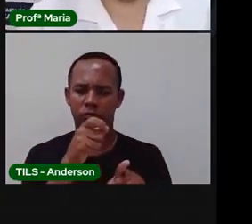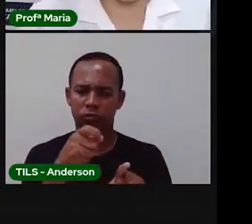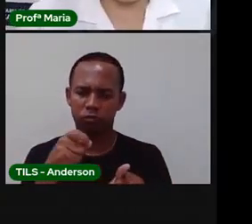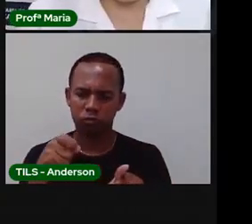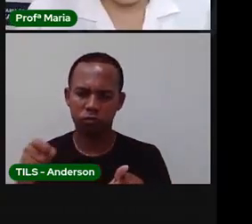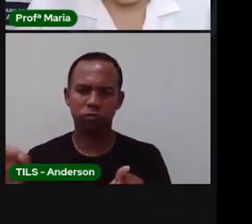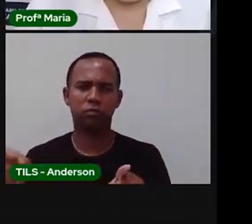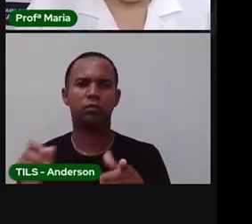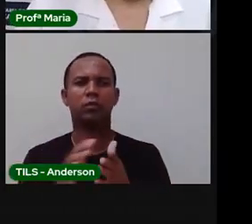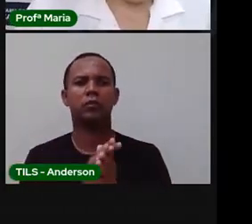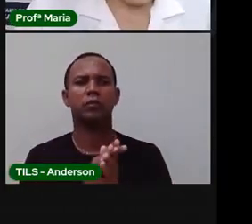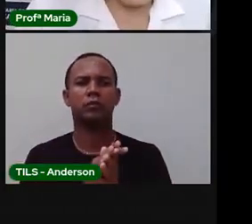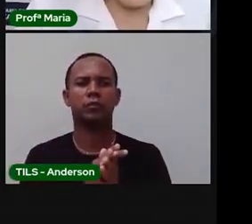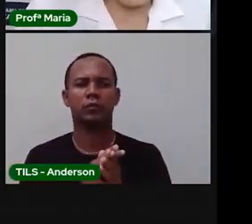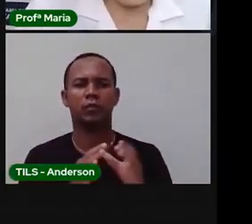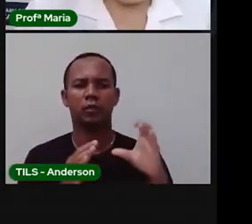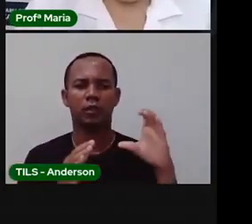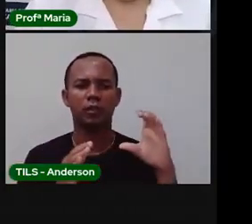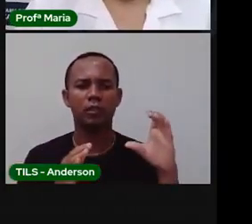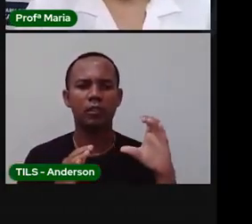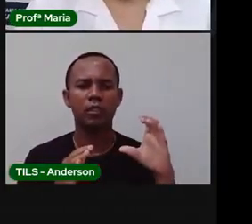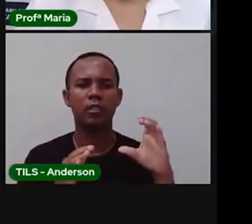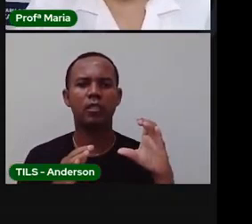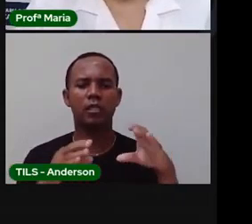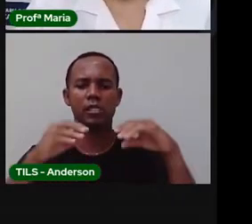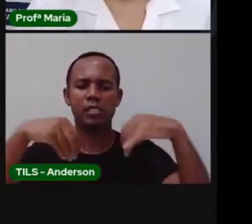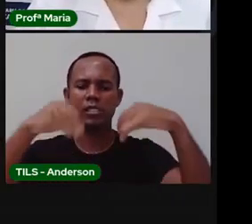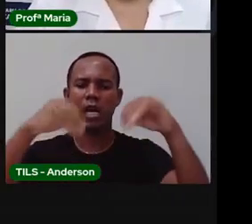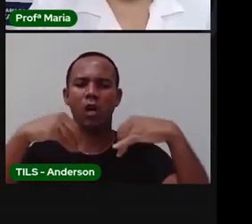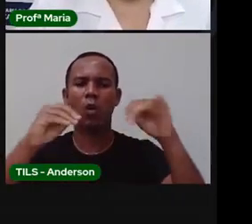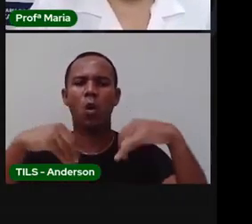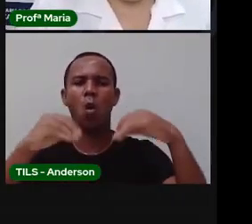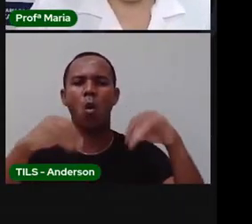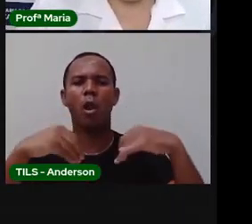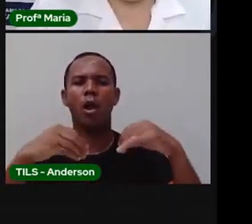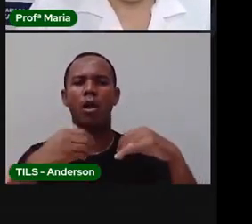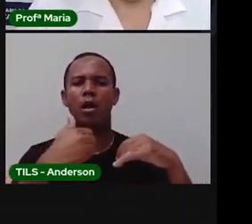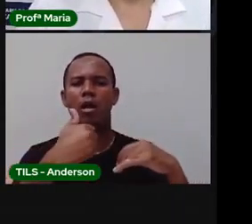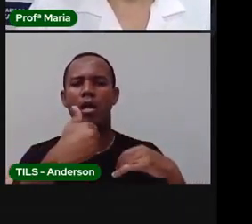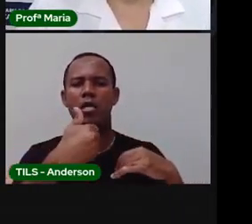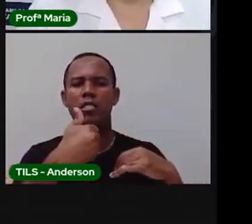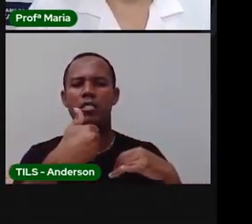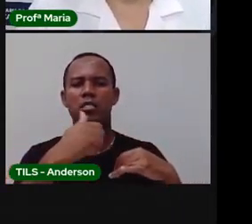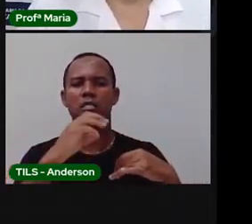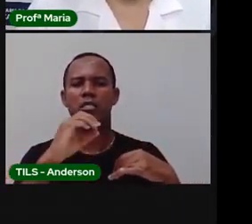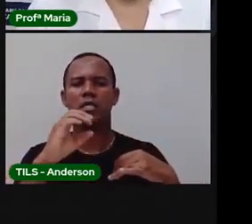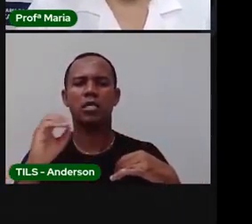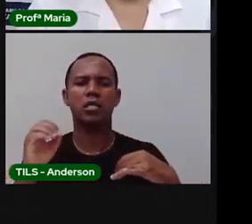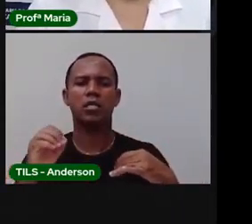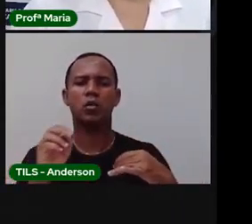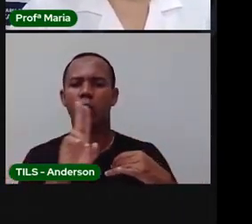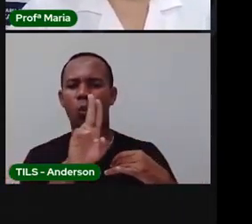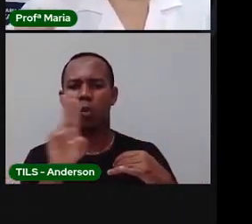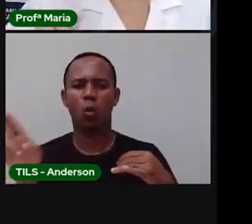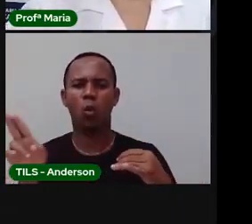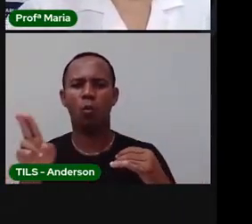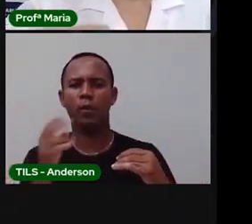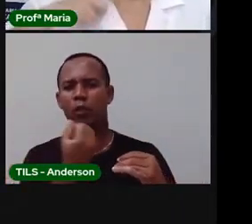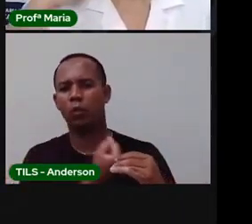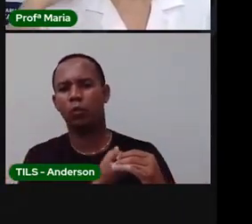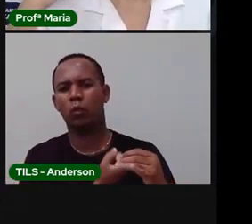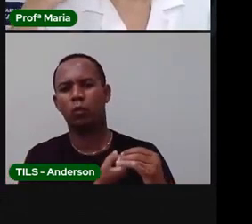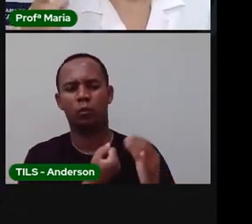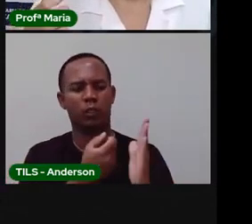você preferir. O plástico leva 100 anos. Escreva por extenso o nome do número. Aí você vai escrever o